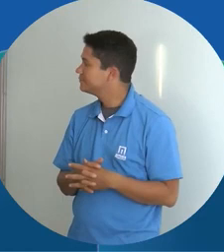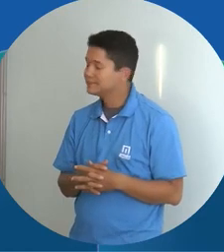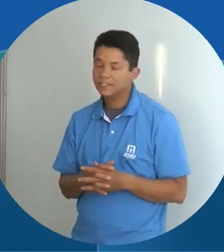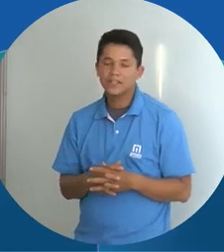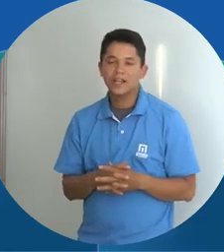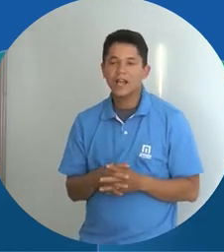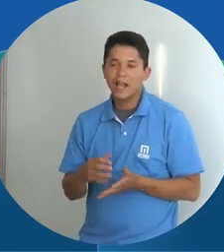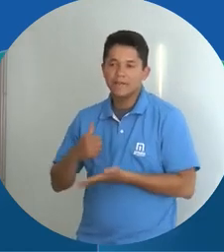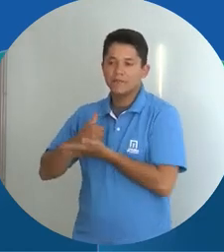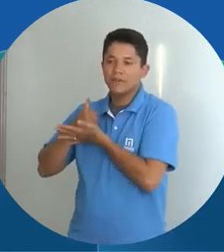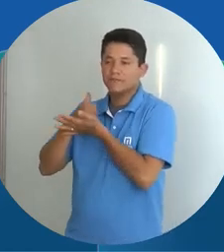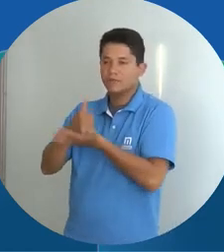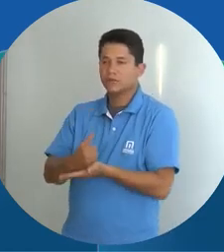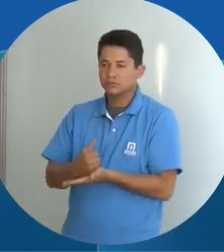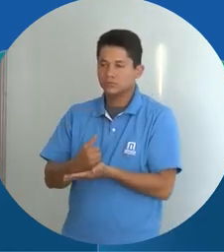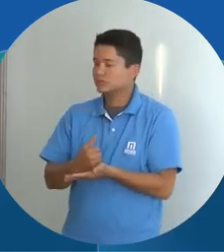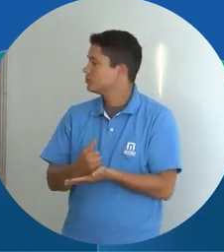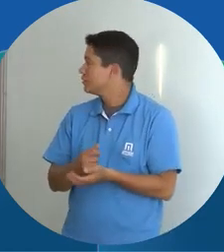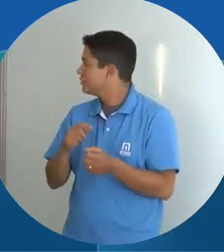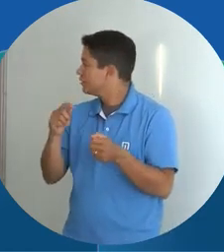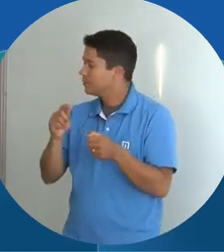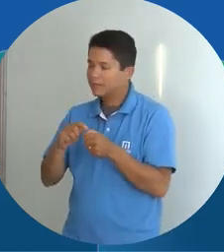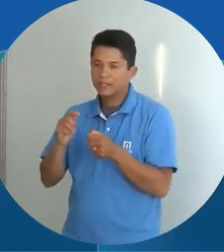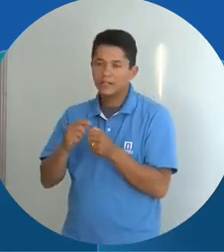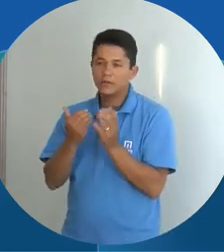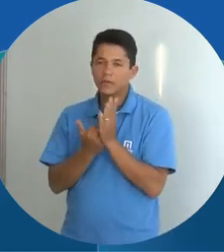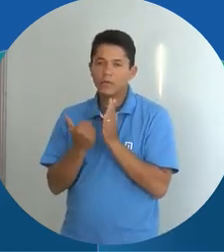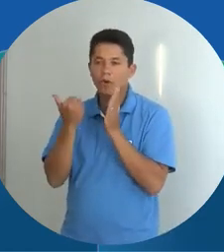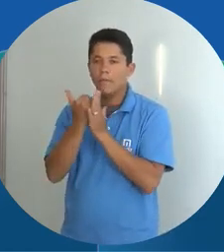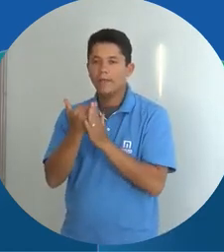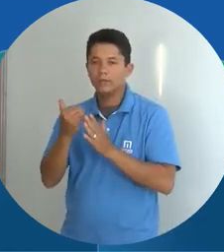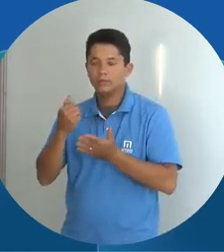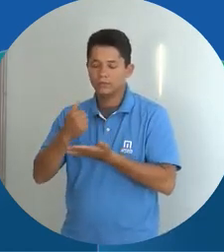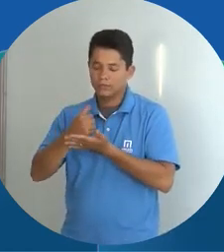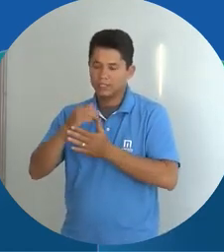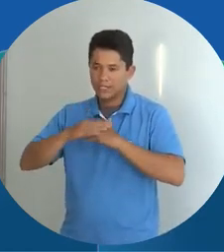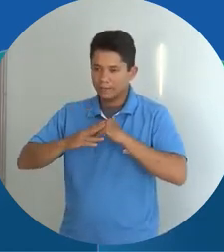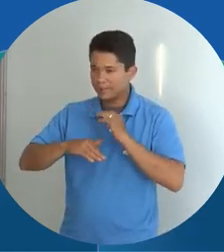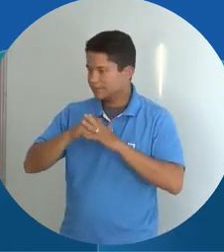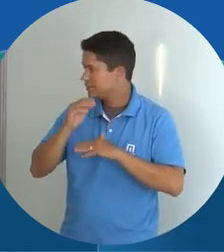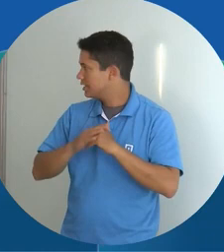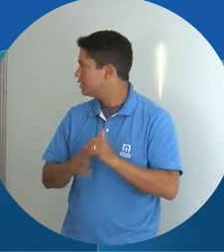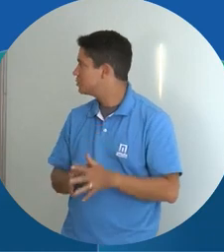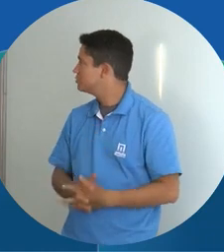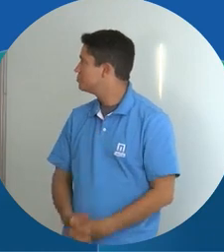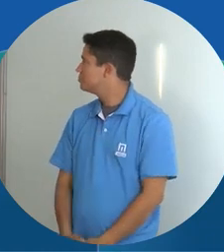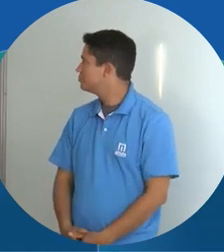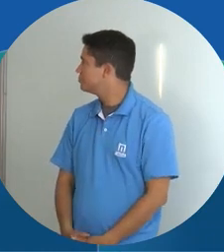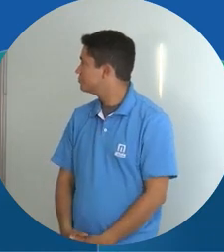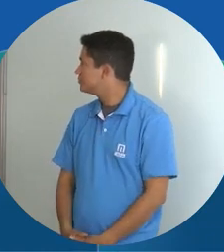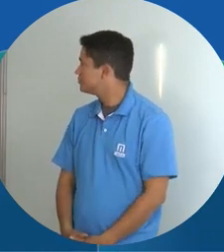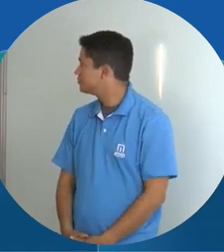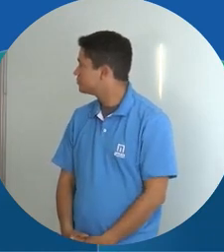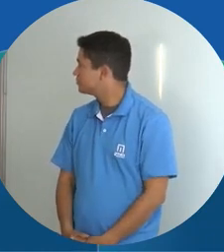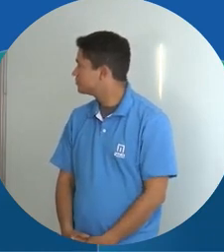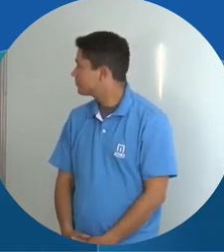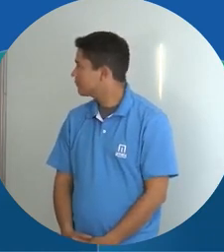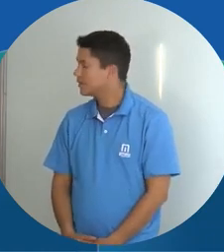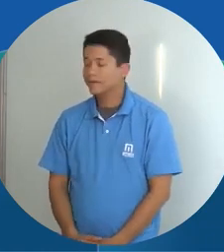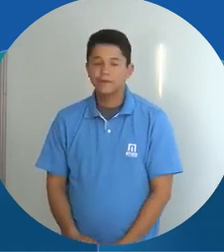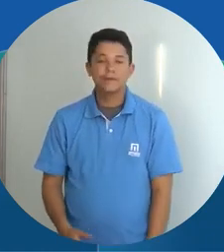para esse aumento de capacidade do trem tipo ali. Só que, mais uma